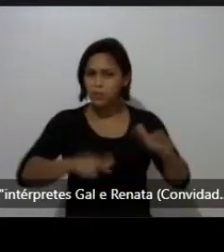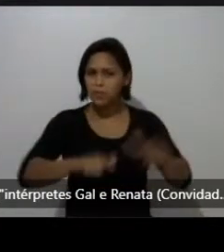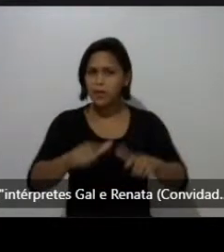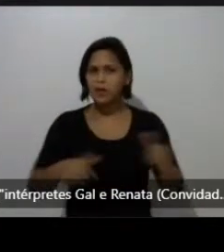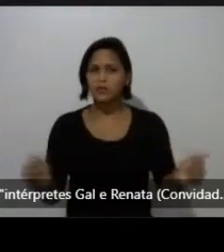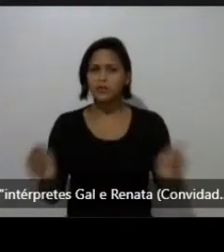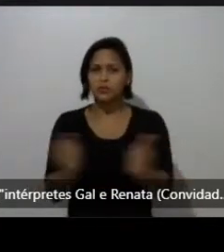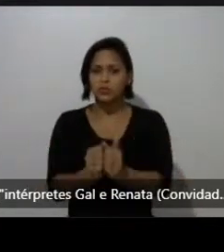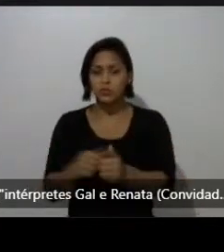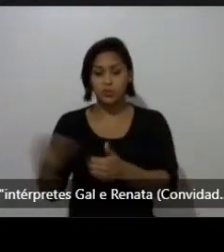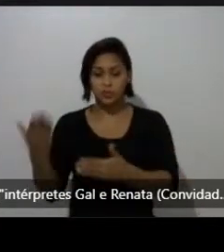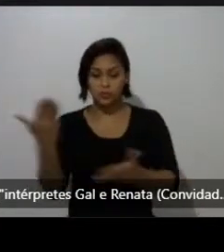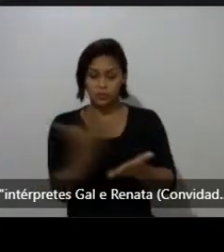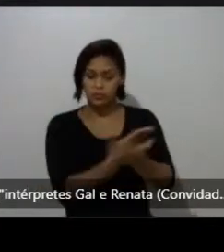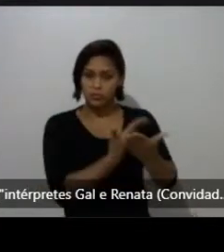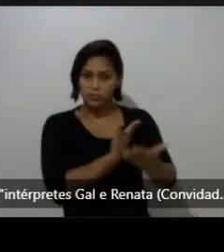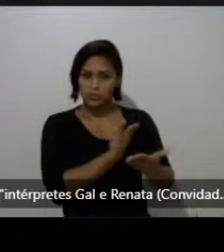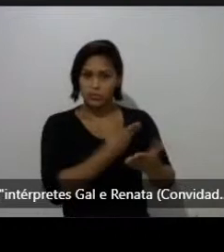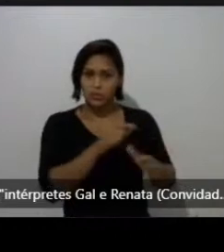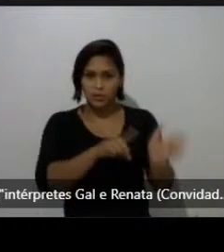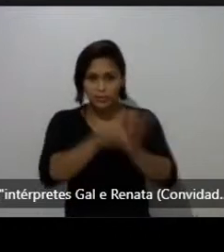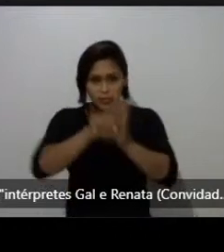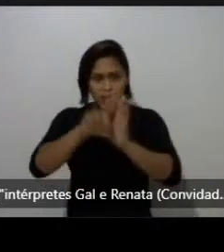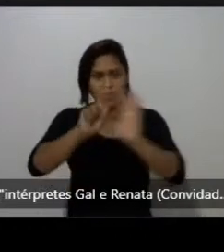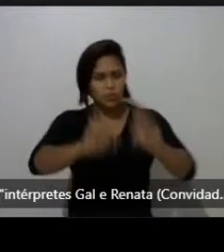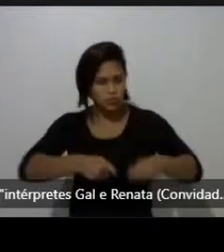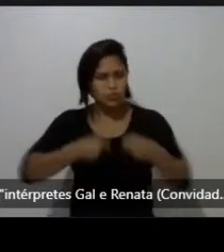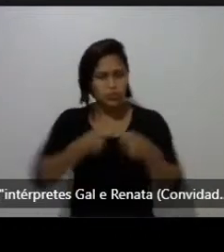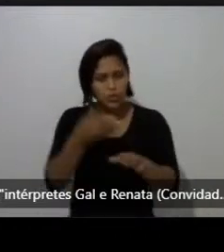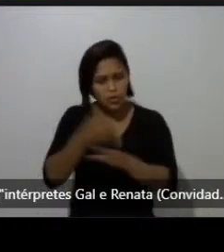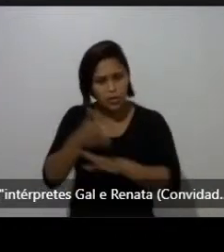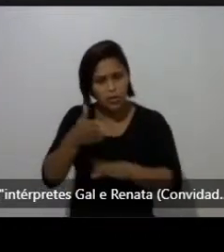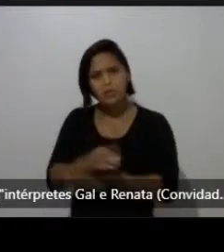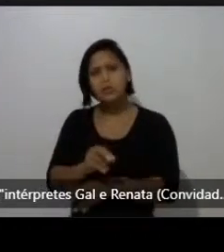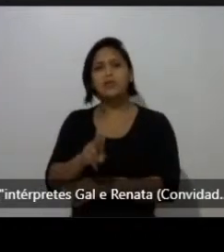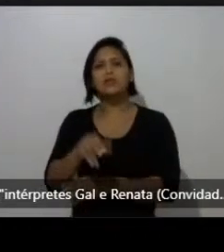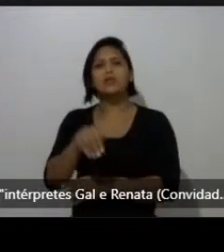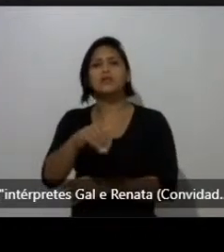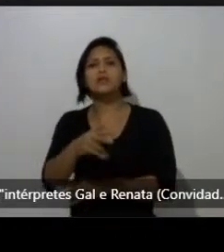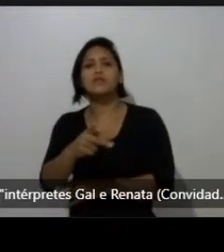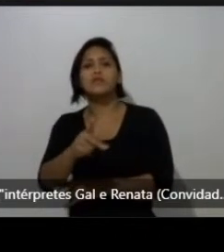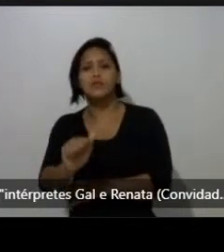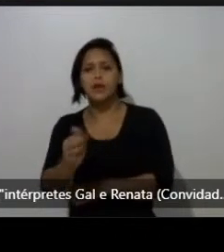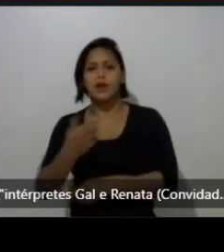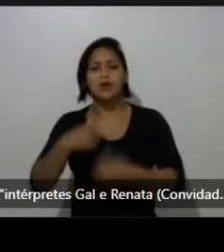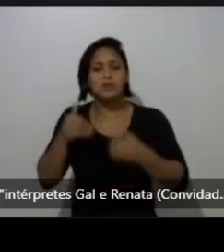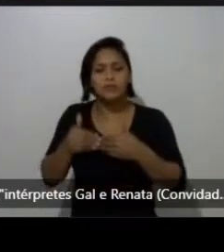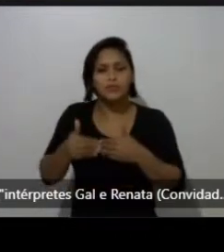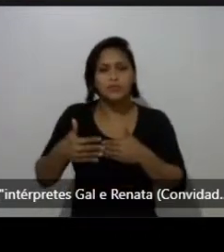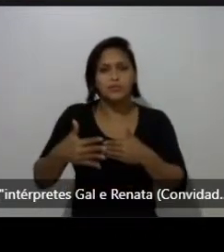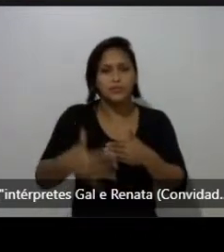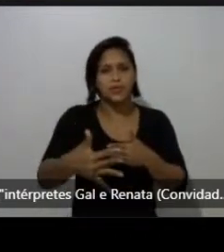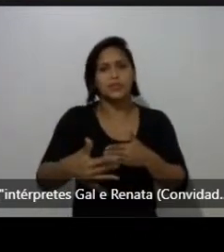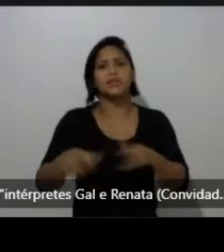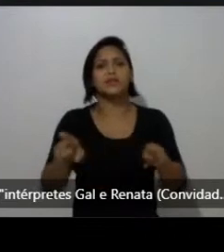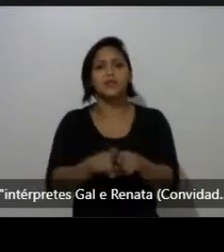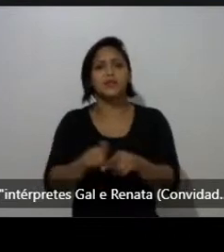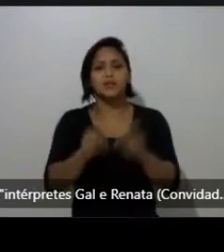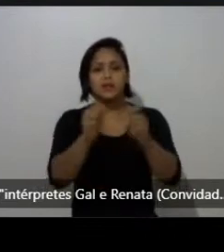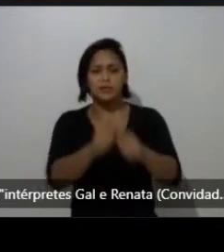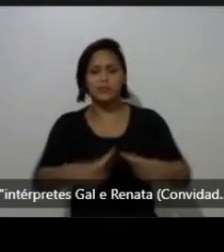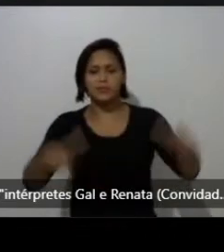outros companheiros de pesquisa e de luta dentro da Univap, no núcleo de pesquisa e extensão